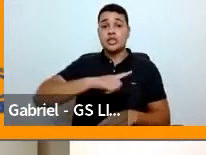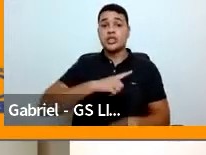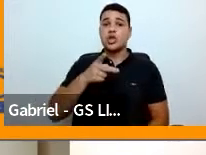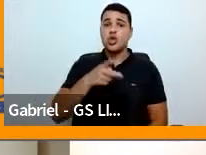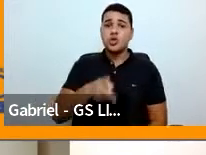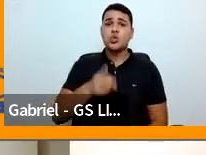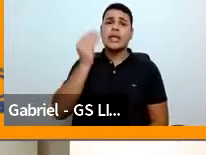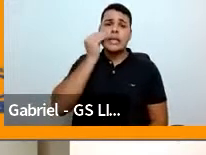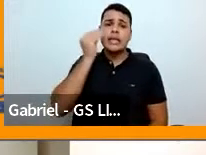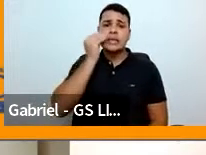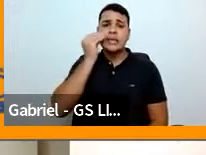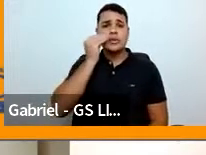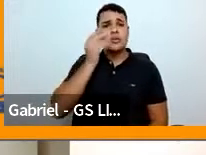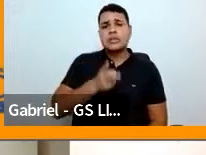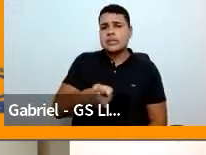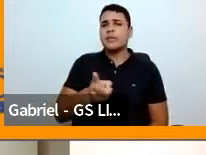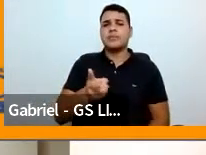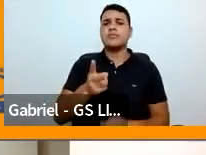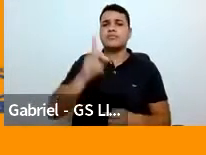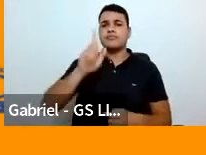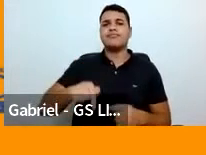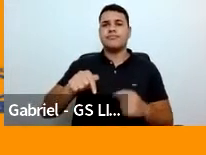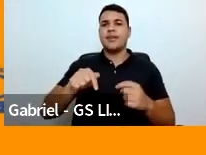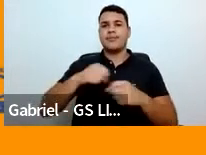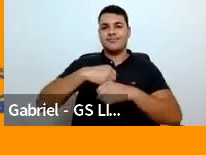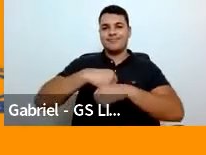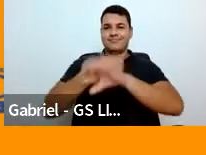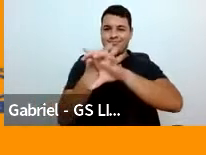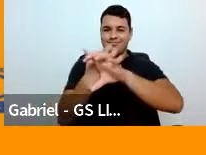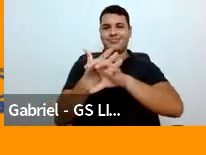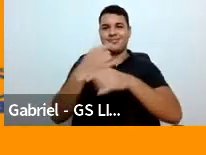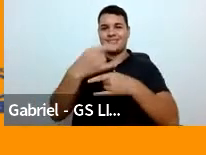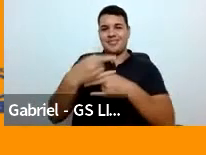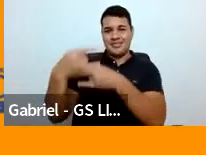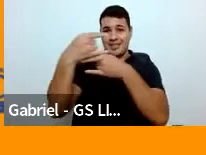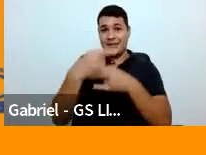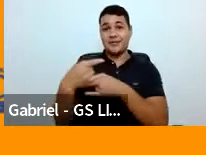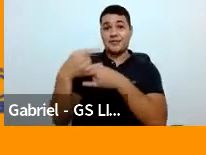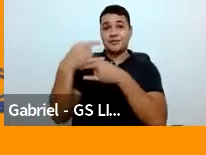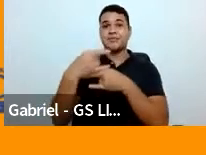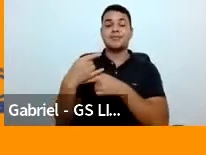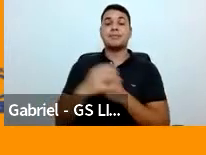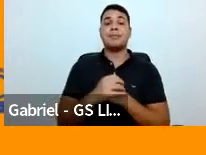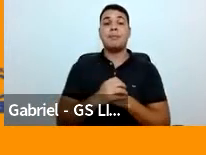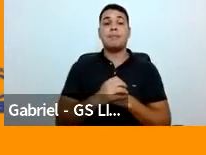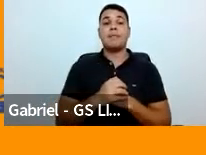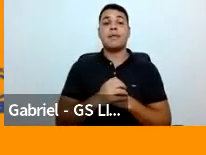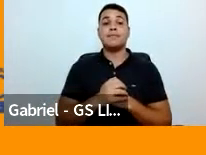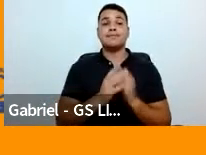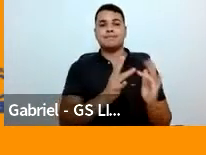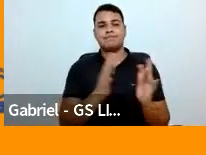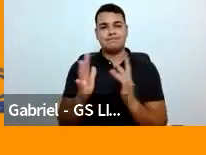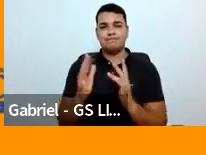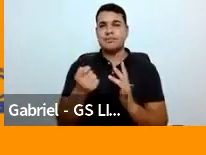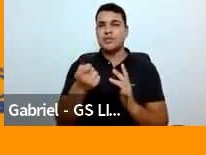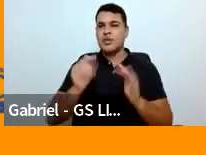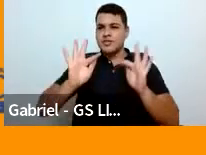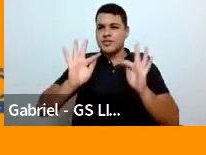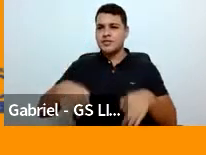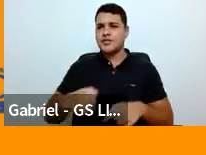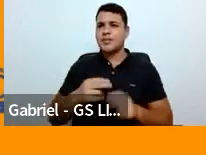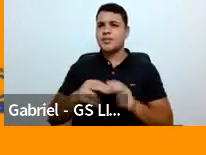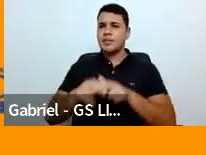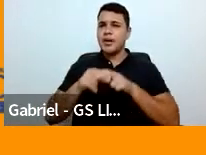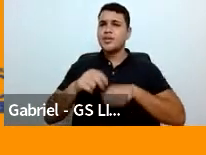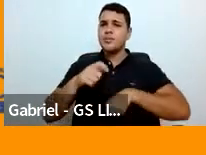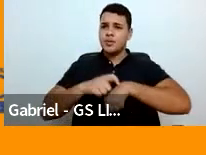com atividades online, né, nesse momento. E aí, assim, já também caminhando para o final, que eu acho que meu tempo está acabando, Vanessa, como que